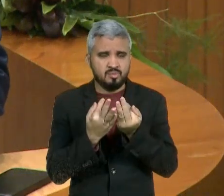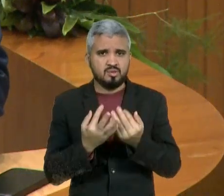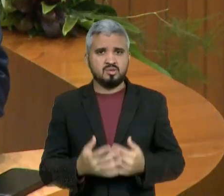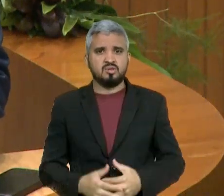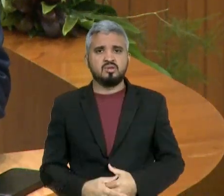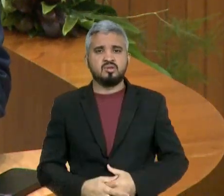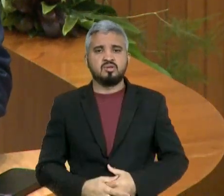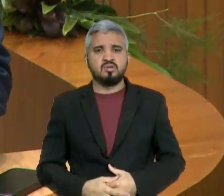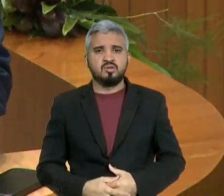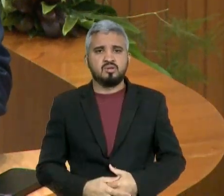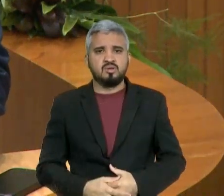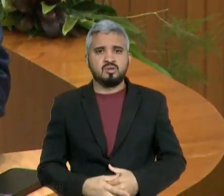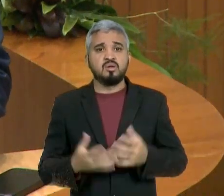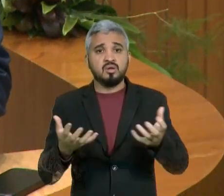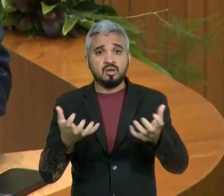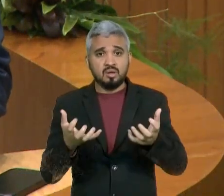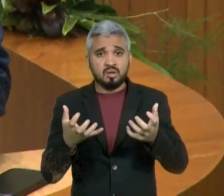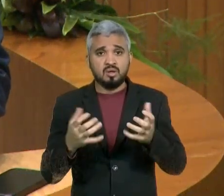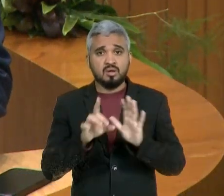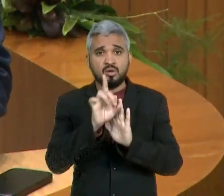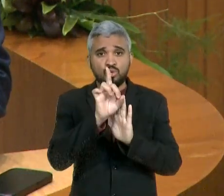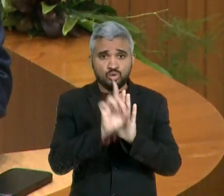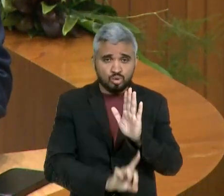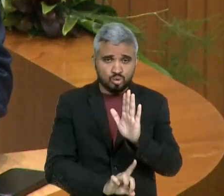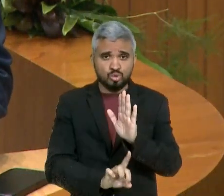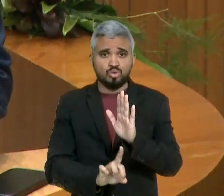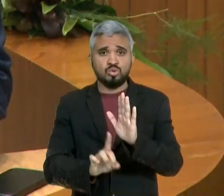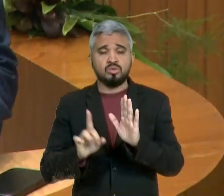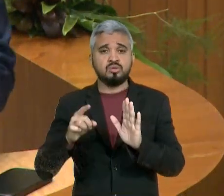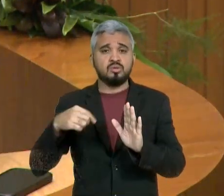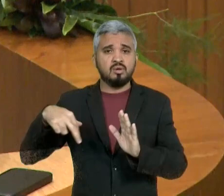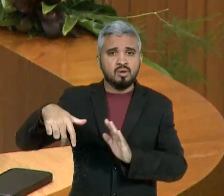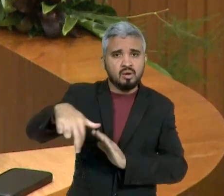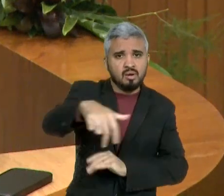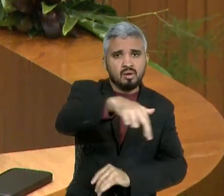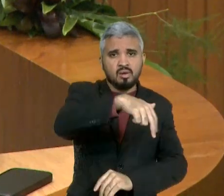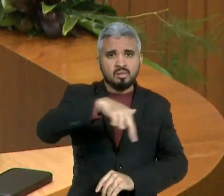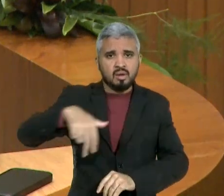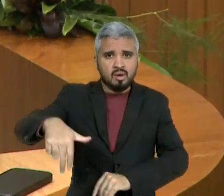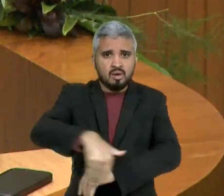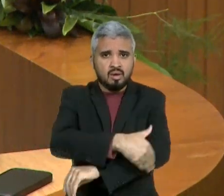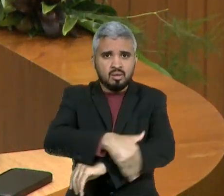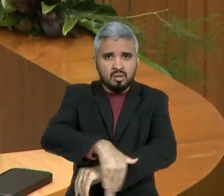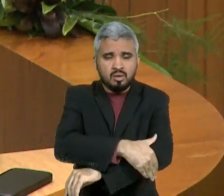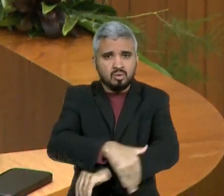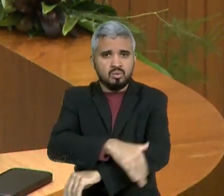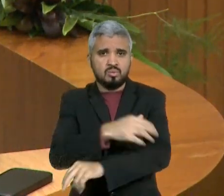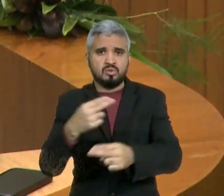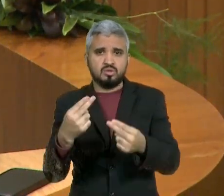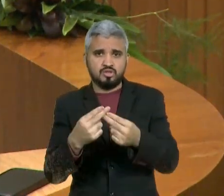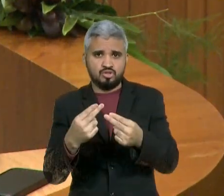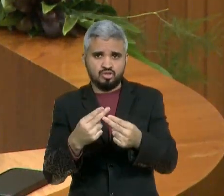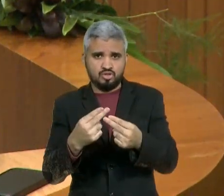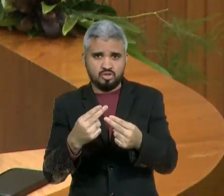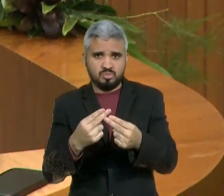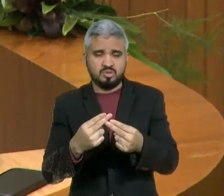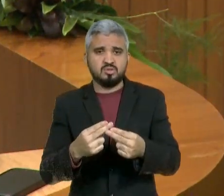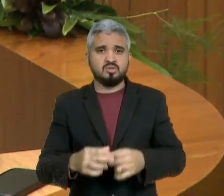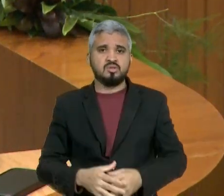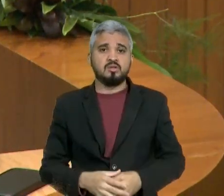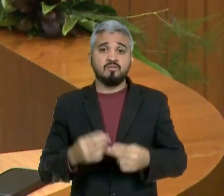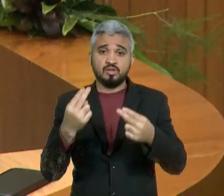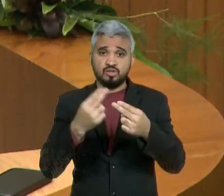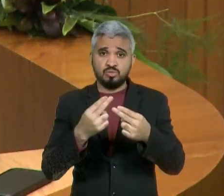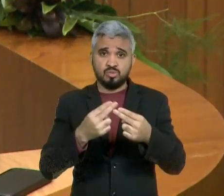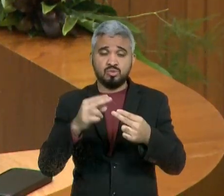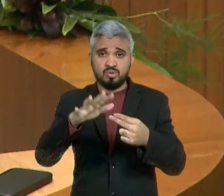queremos ter o direito de ir e vir em Timon, que fica ao lado de uma capital, é uma região metropolitana,